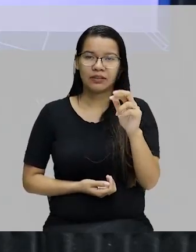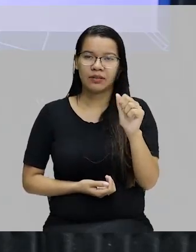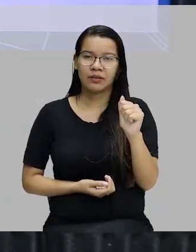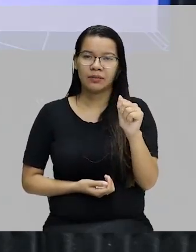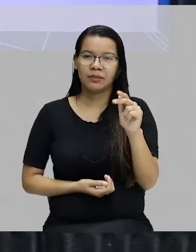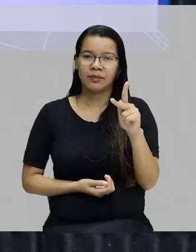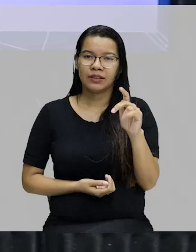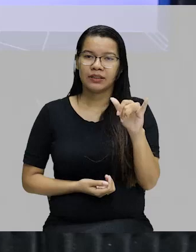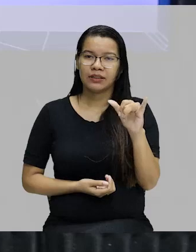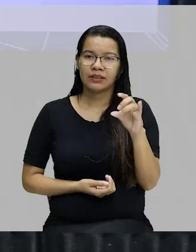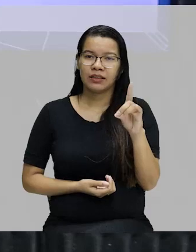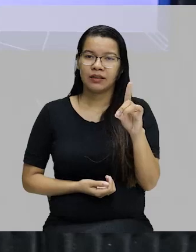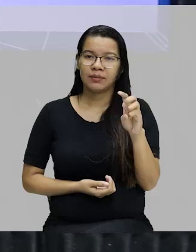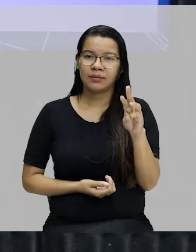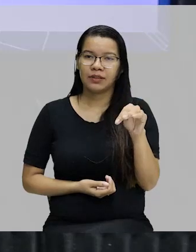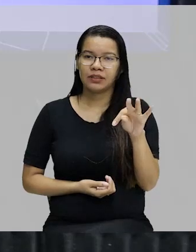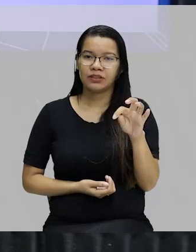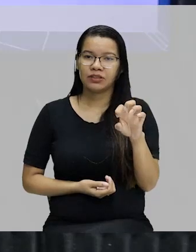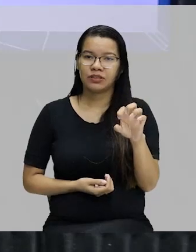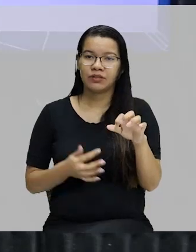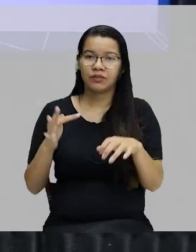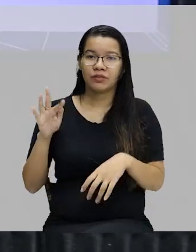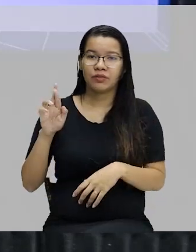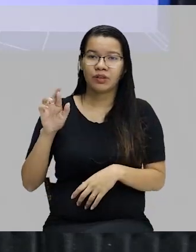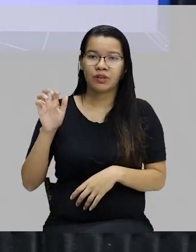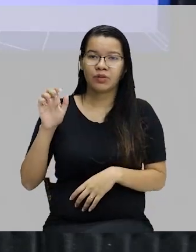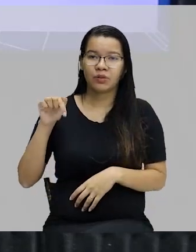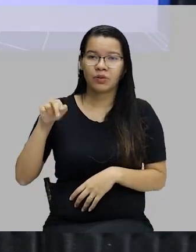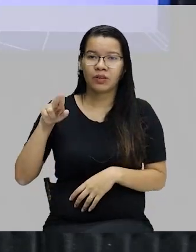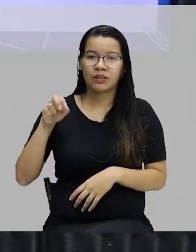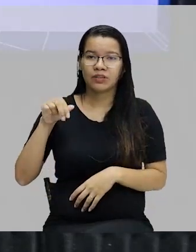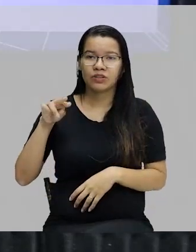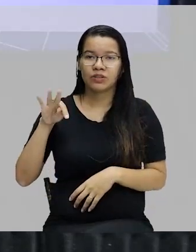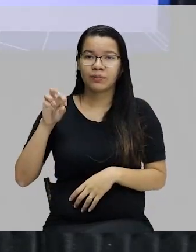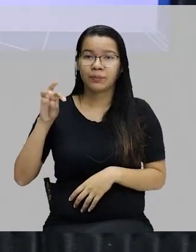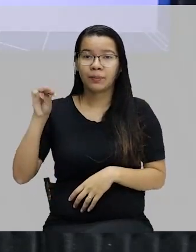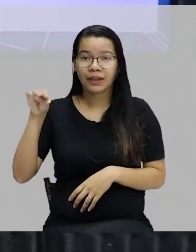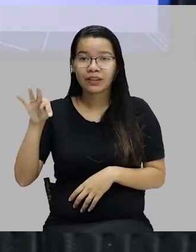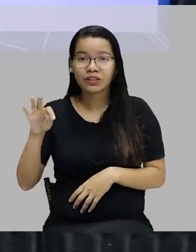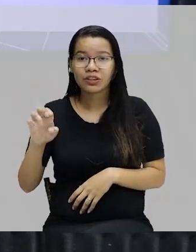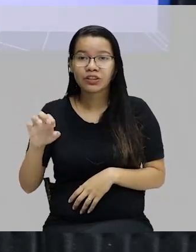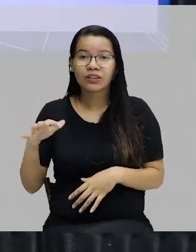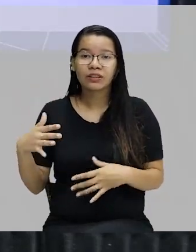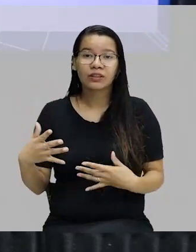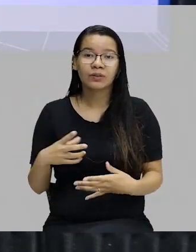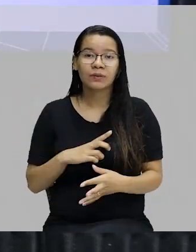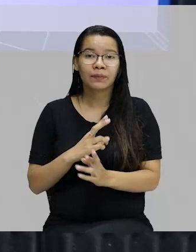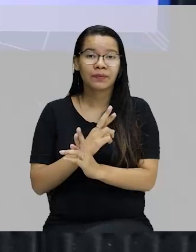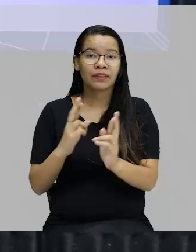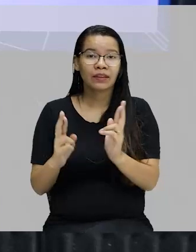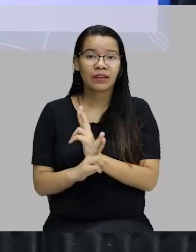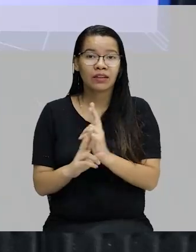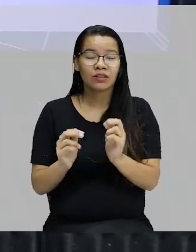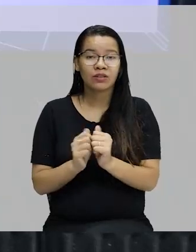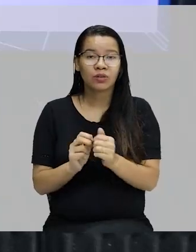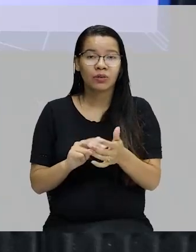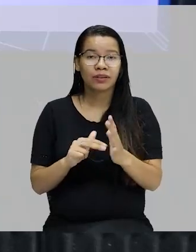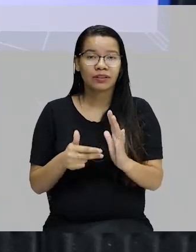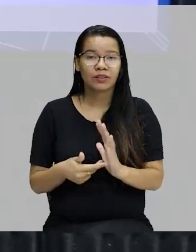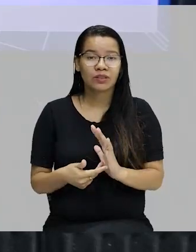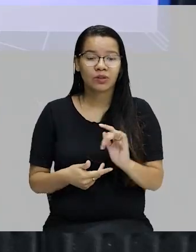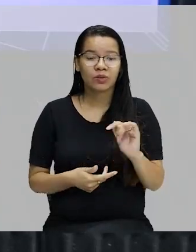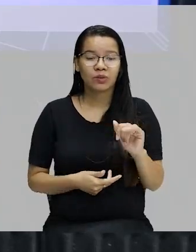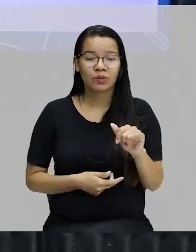frequentemente. Então, em inglês, esse LY vai poder ter associação com essa tradução, vai ter